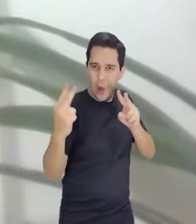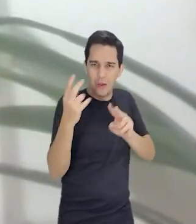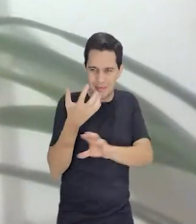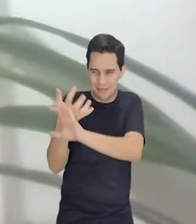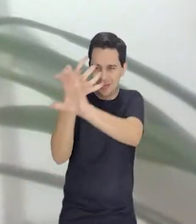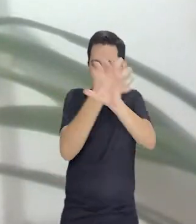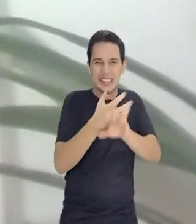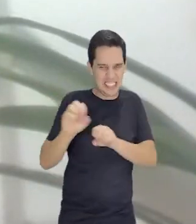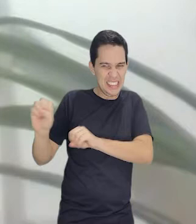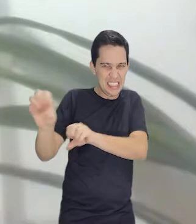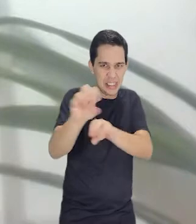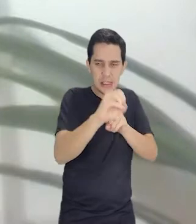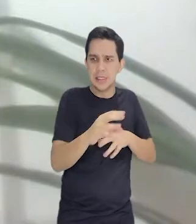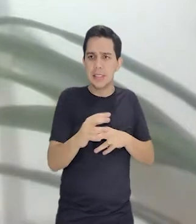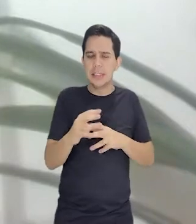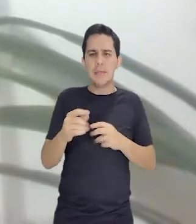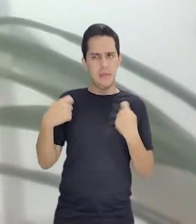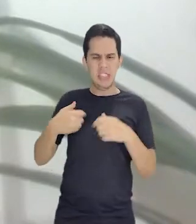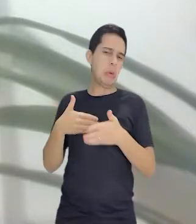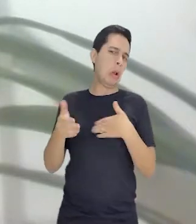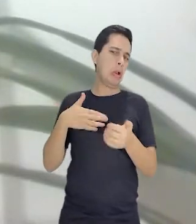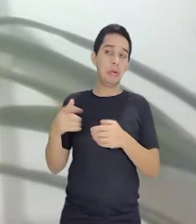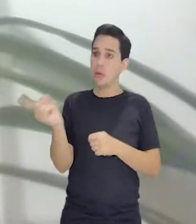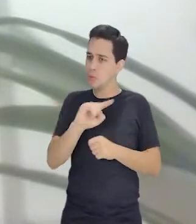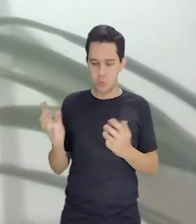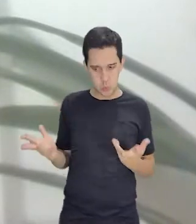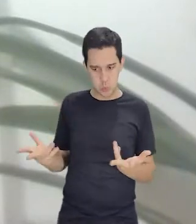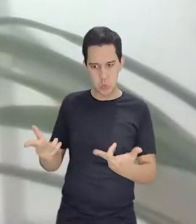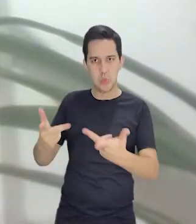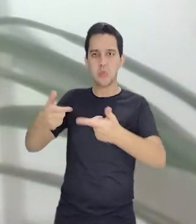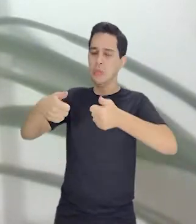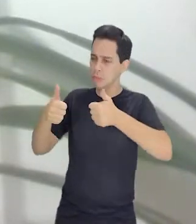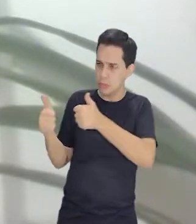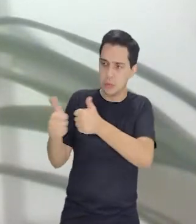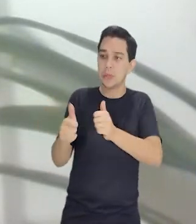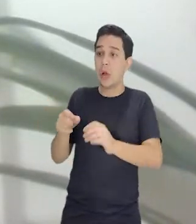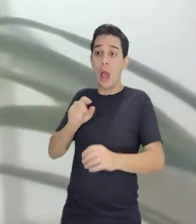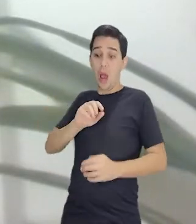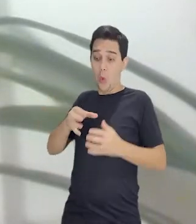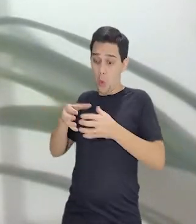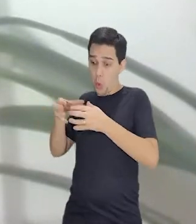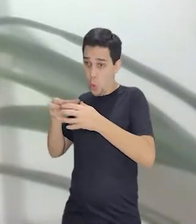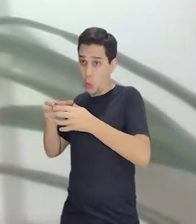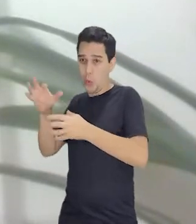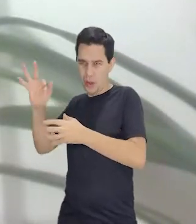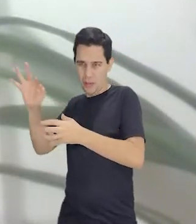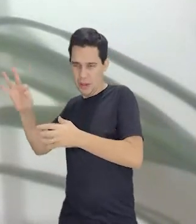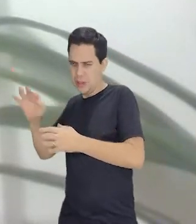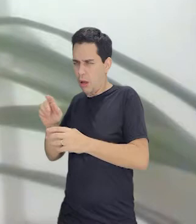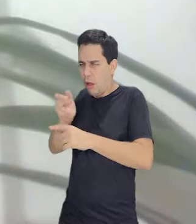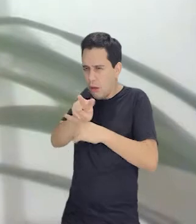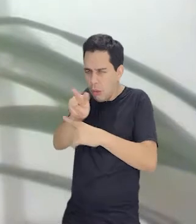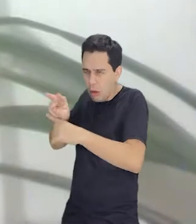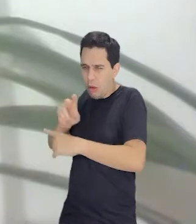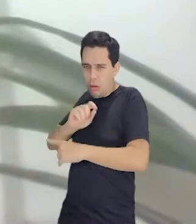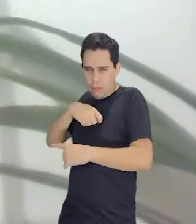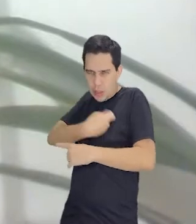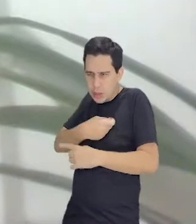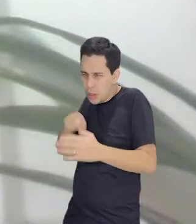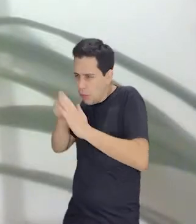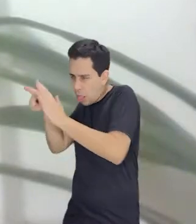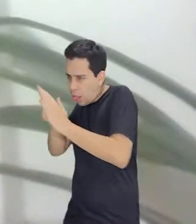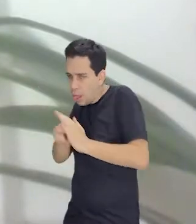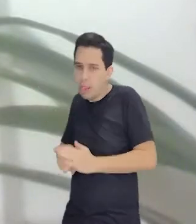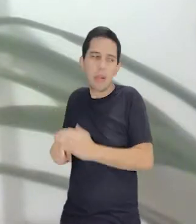eixos, né? Em Miguel Pereira, a gente veio trabalhando inicialmente com o eixo 1, com o planejamento do ensino remoto.